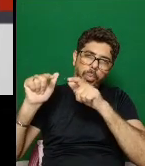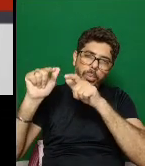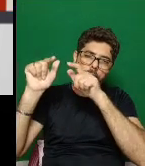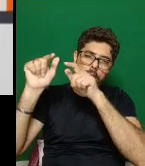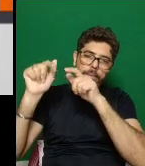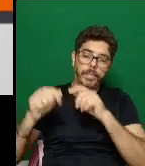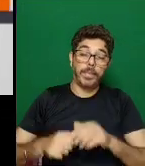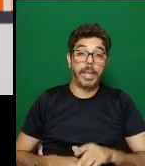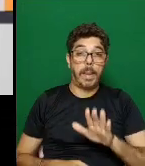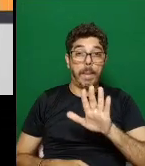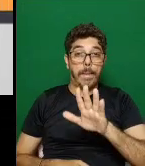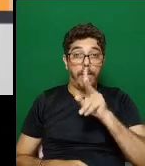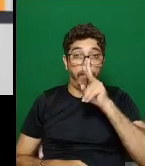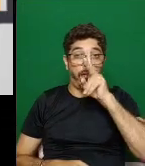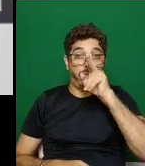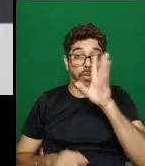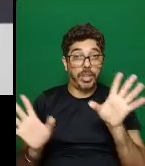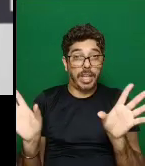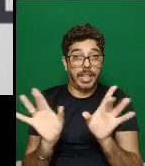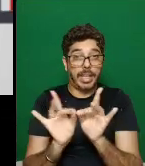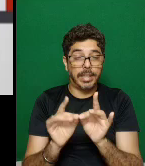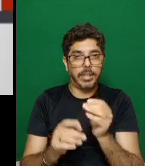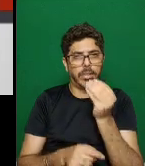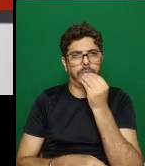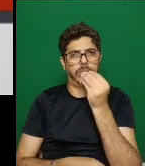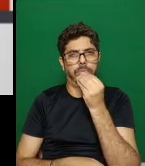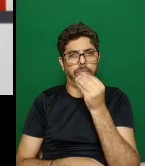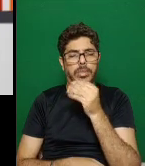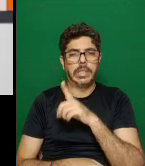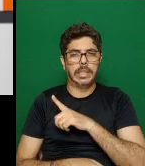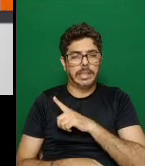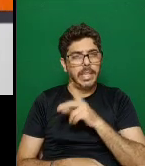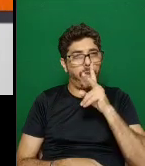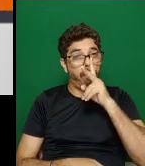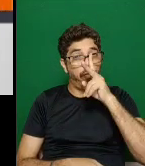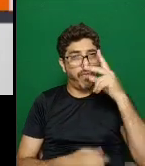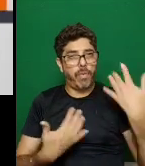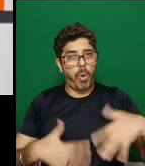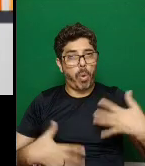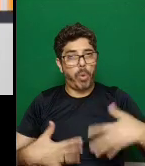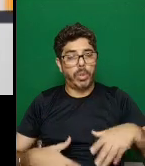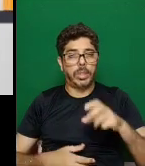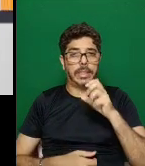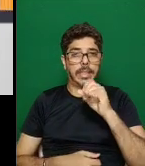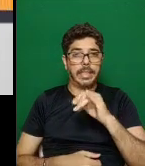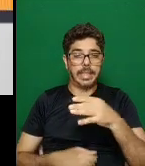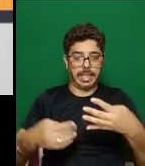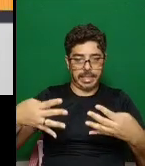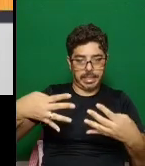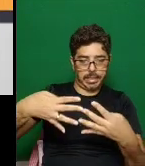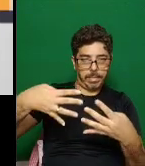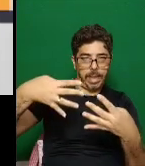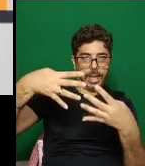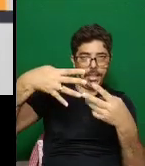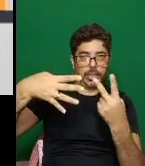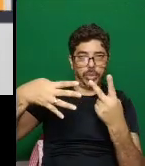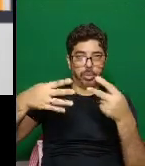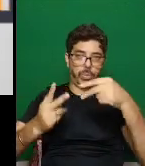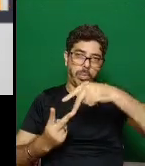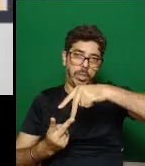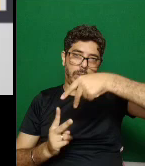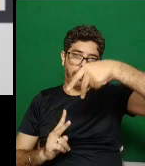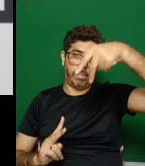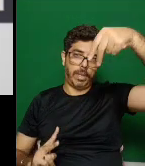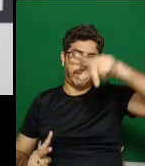de atração, que são normalmente fracas, se tornam intensas o bastante quando as partes carregadas das duas bases